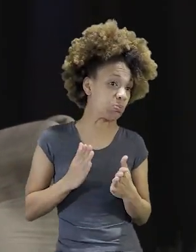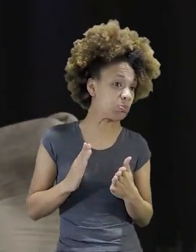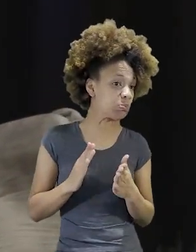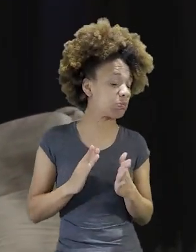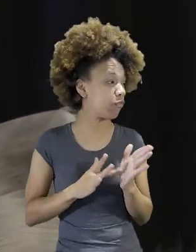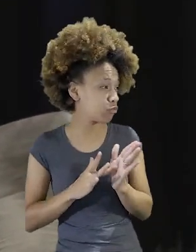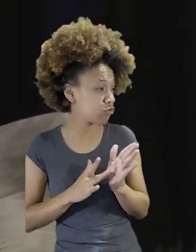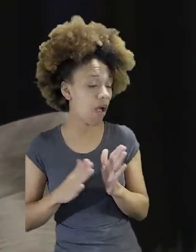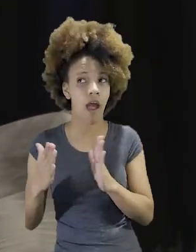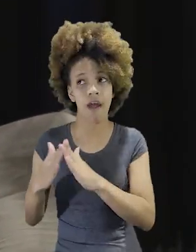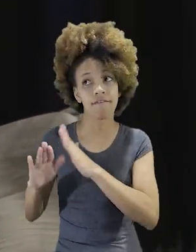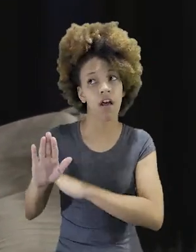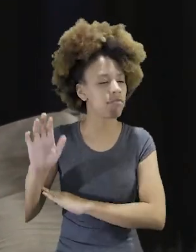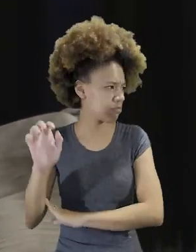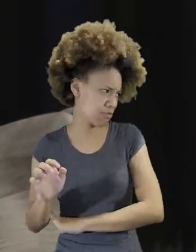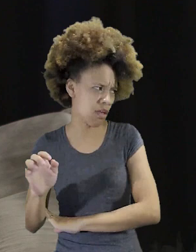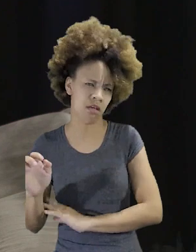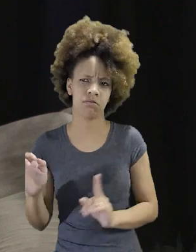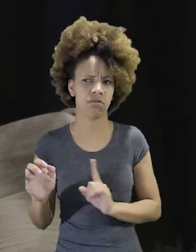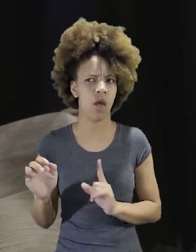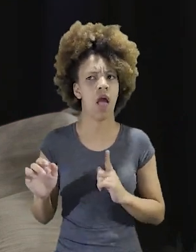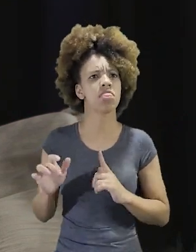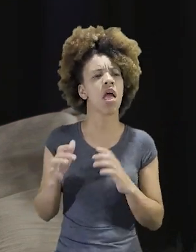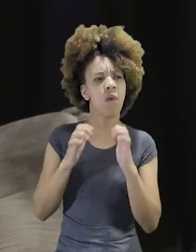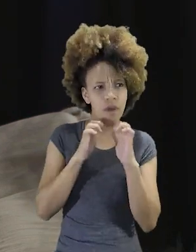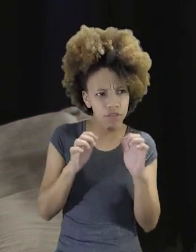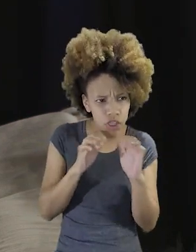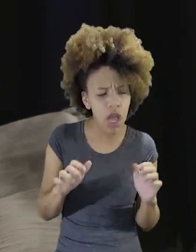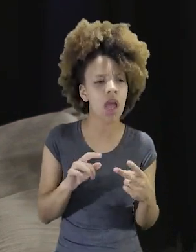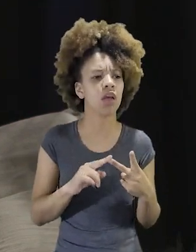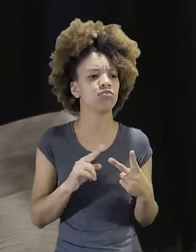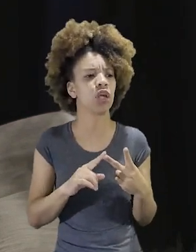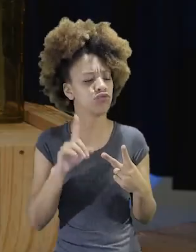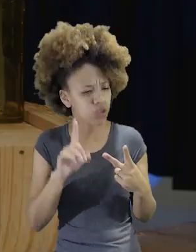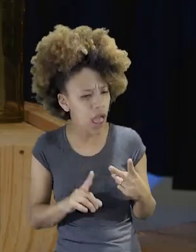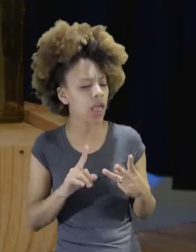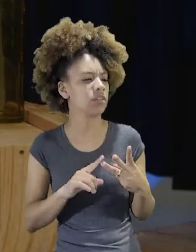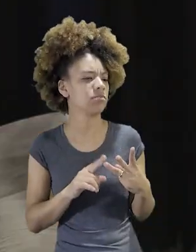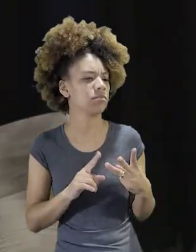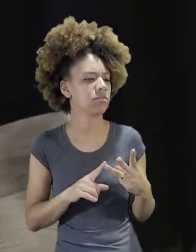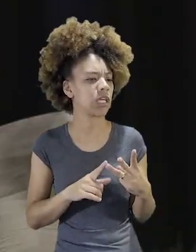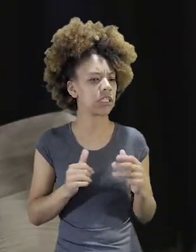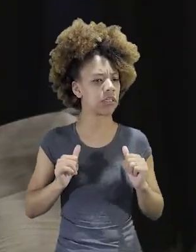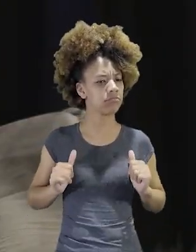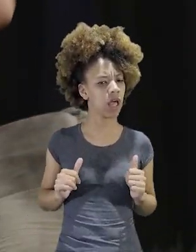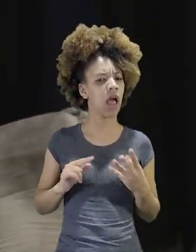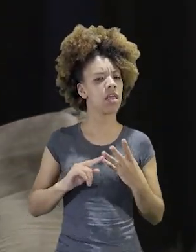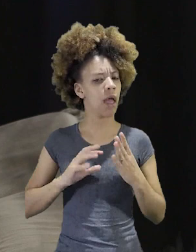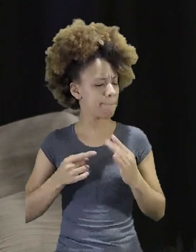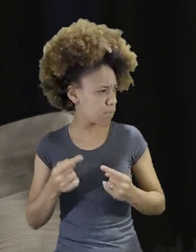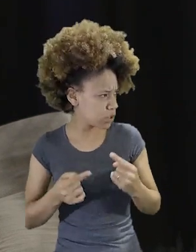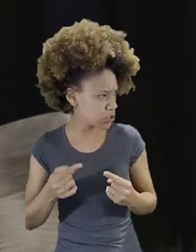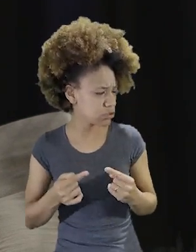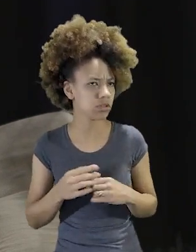gente tem um Ledo engano de achar assim a favela é de esquerda não tem gente que é evangélica tem gente que é de direita tem gente